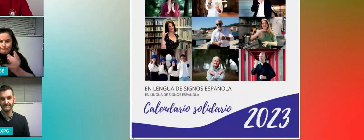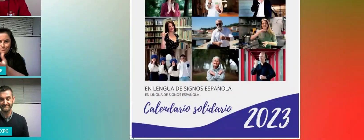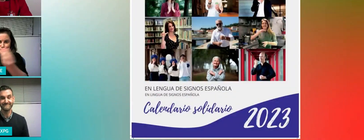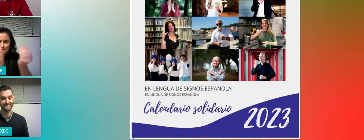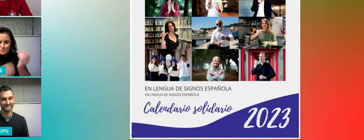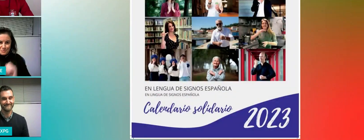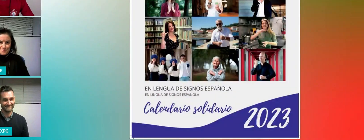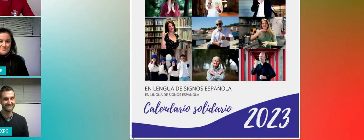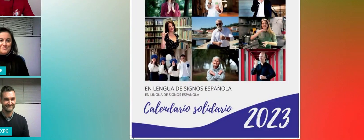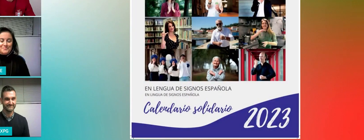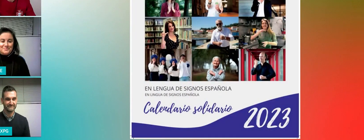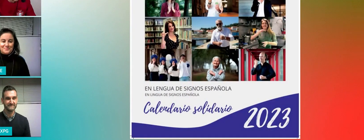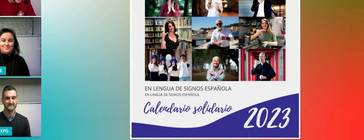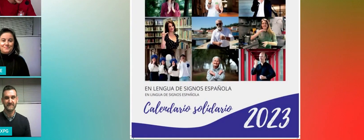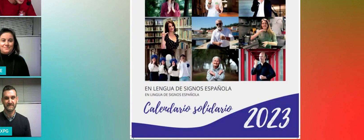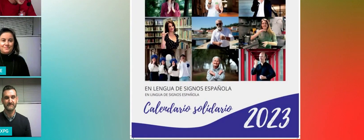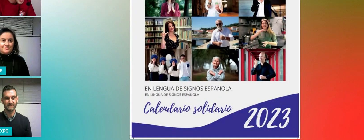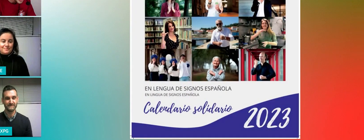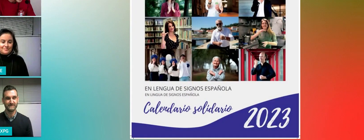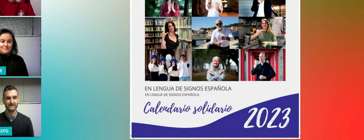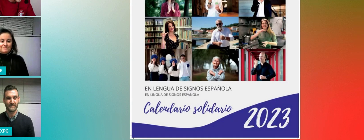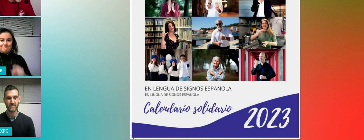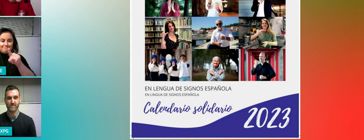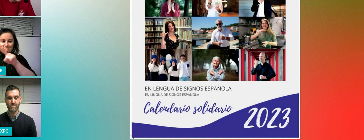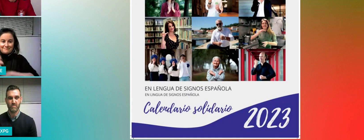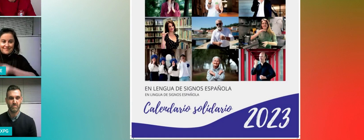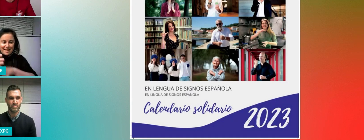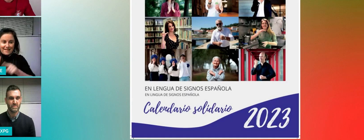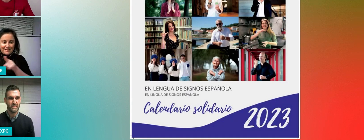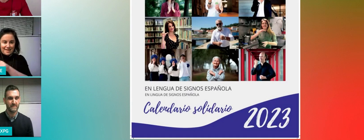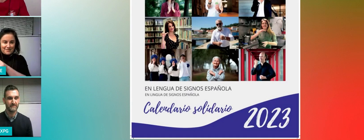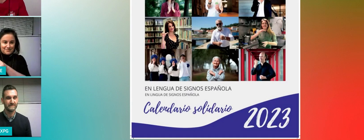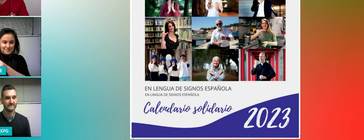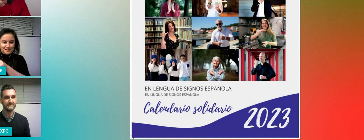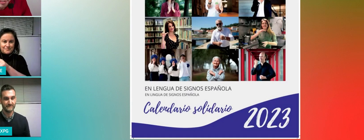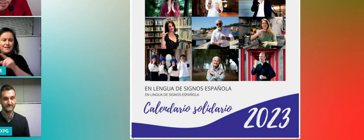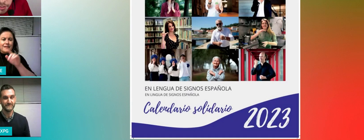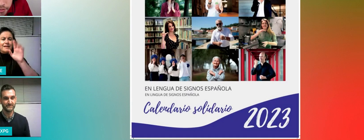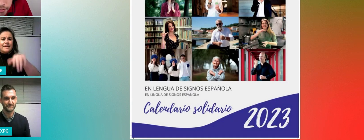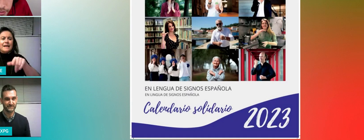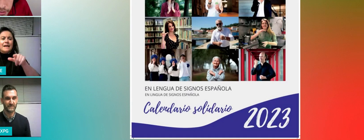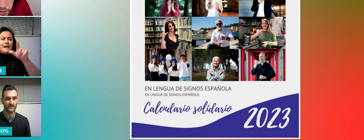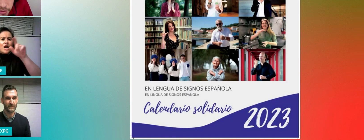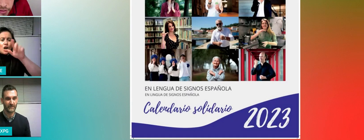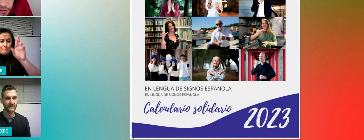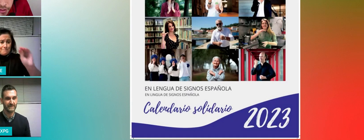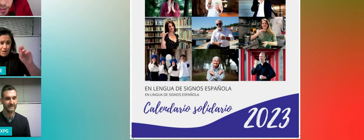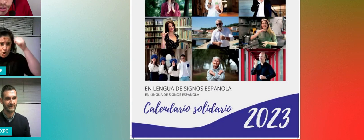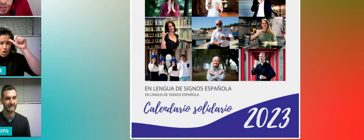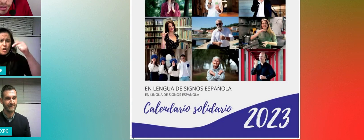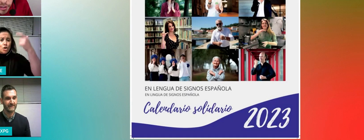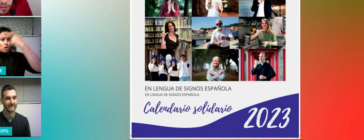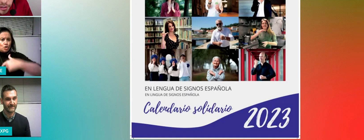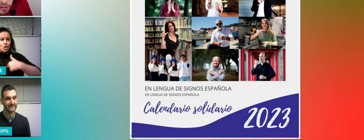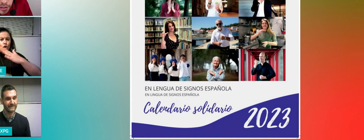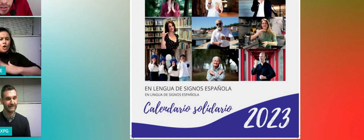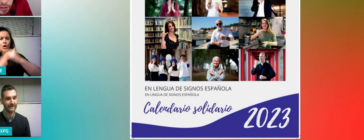xente. Aí está o calendario. Que mes crees que signo, Rodrigo, que me tocou a